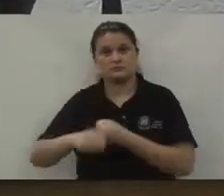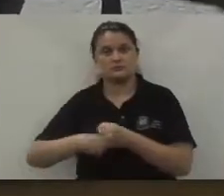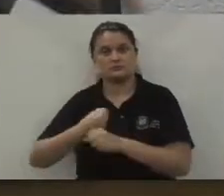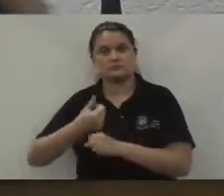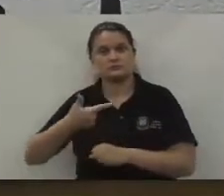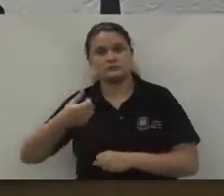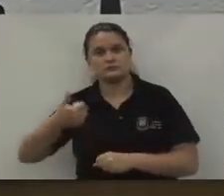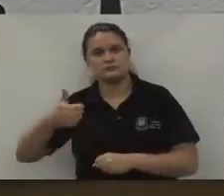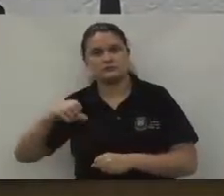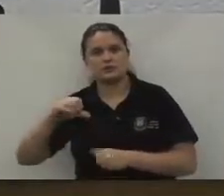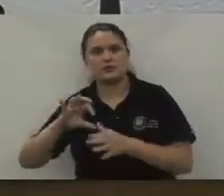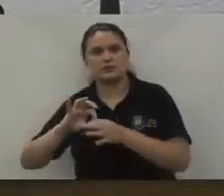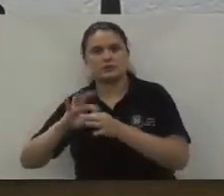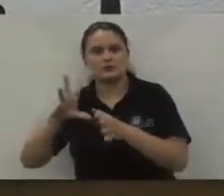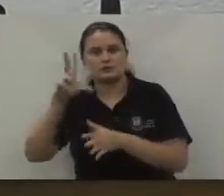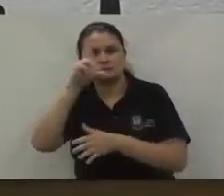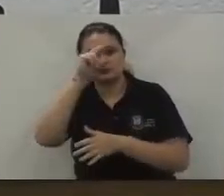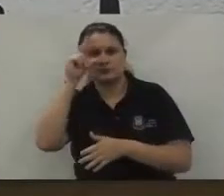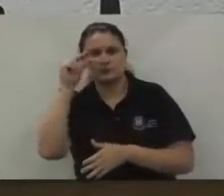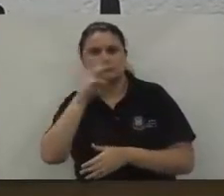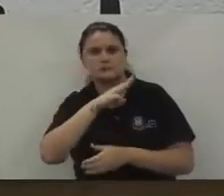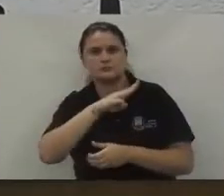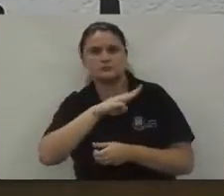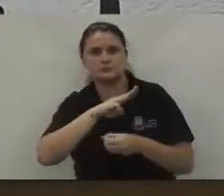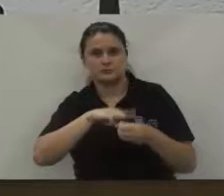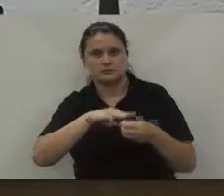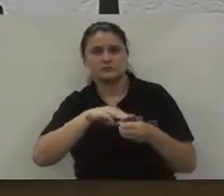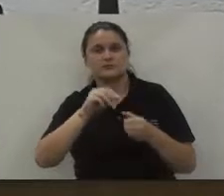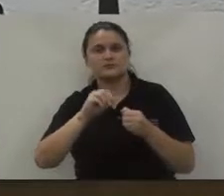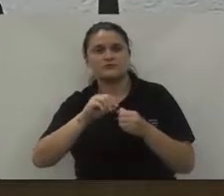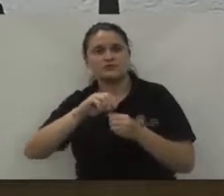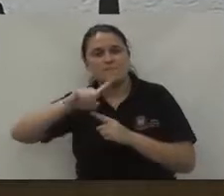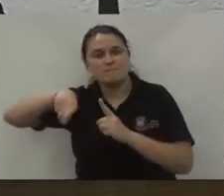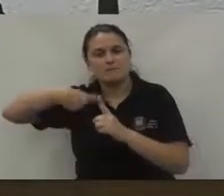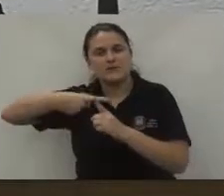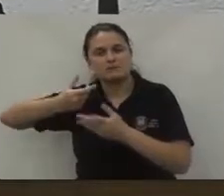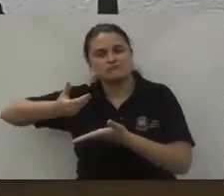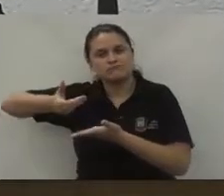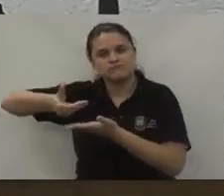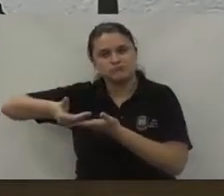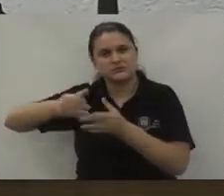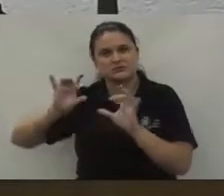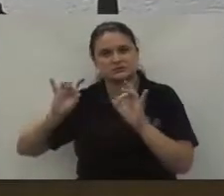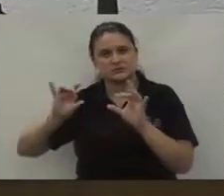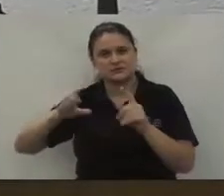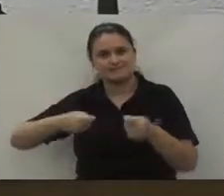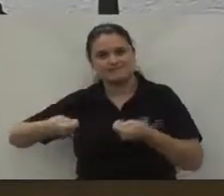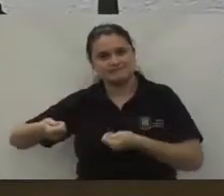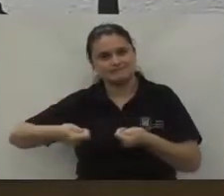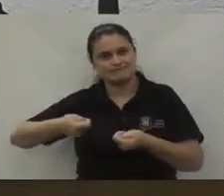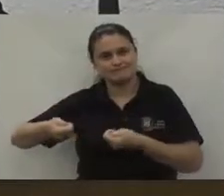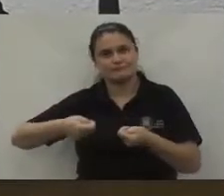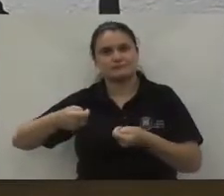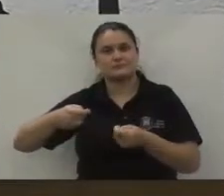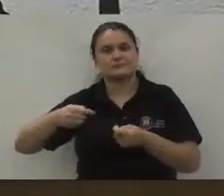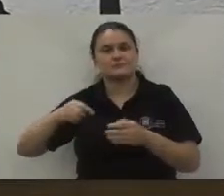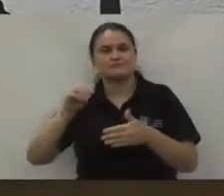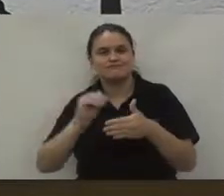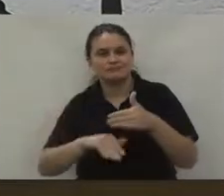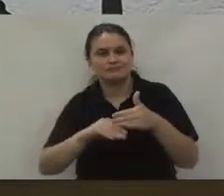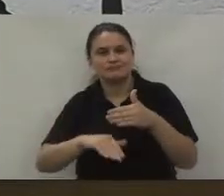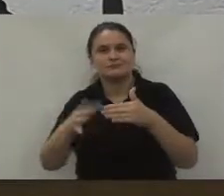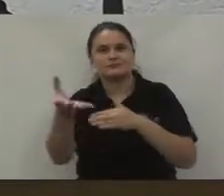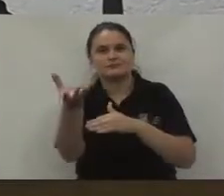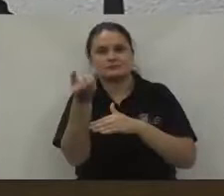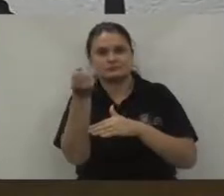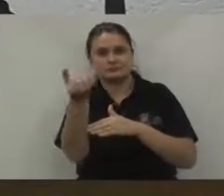4/2019. Autoriza o Executivo Municipal a efetuar a abertura de crédito adicional especial no orçamento próprio do FUNPREV, Fundo